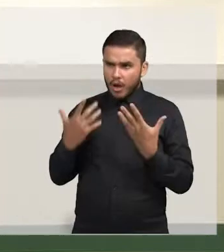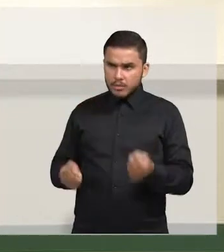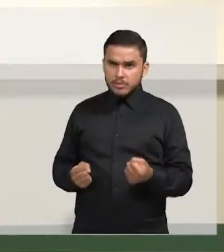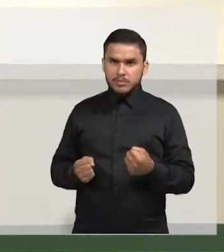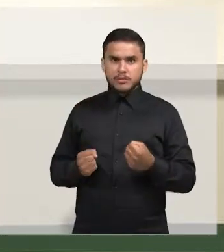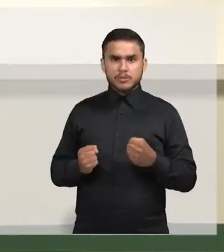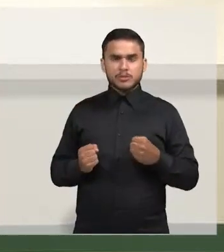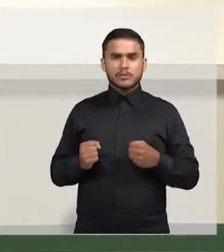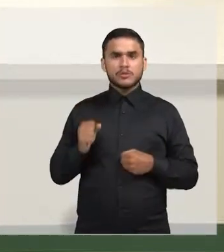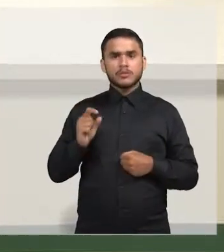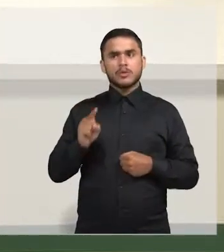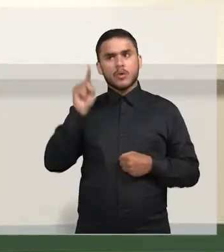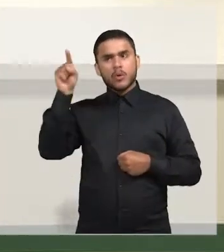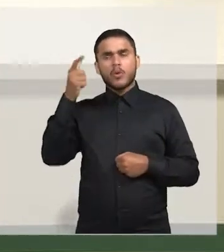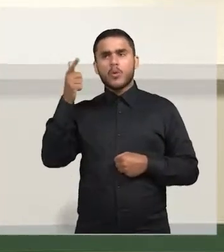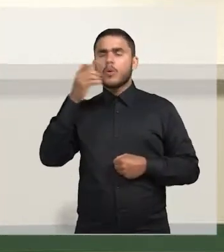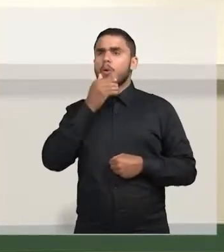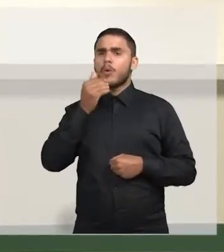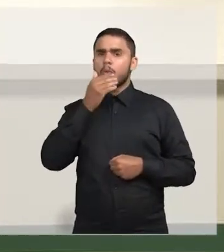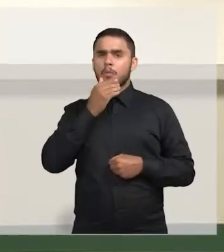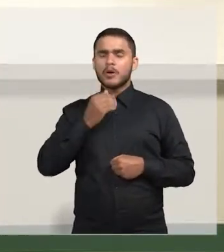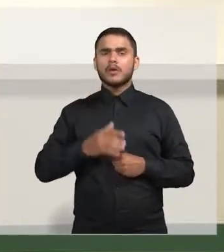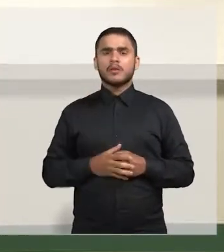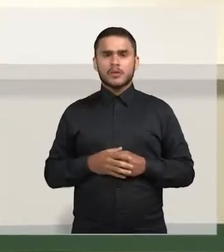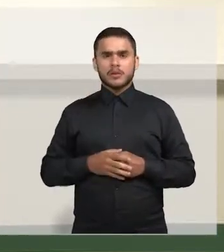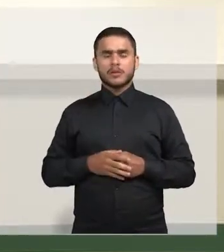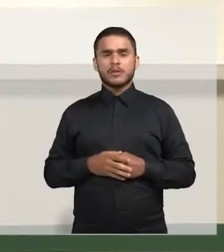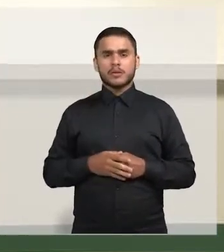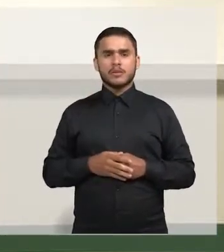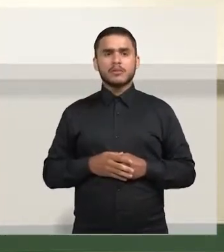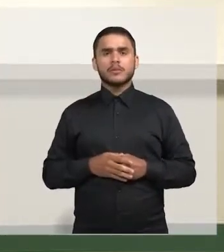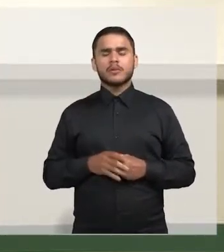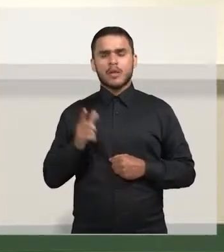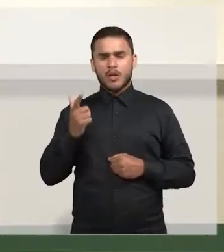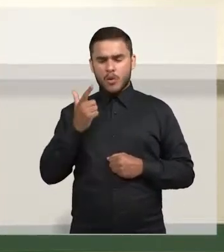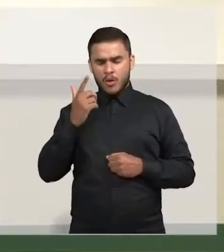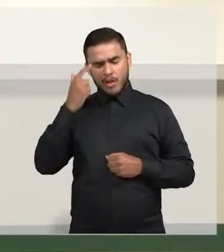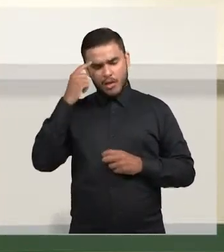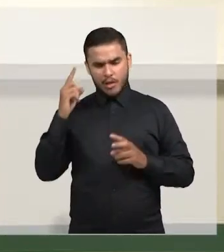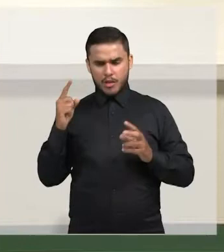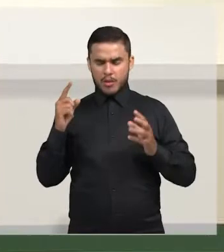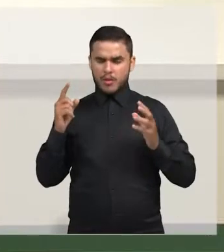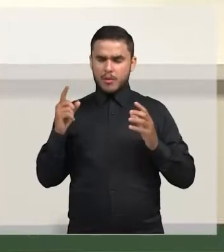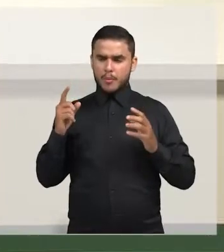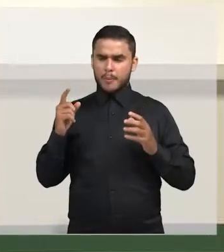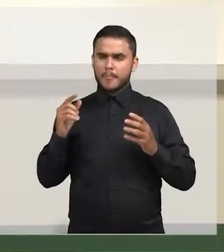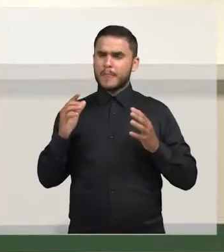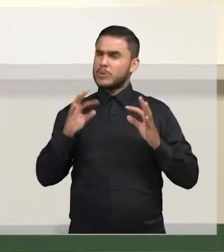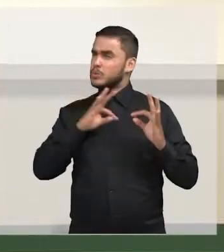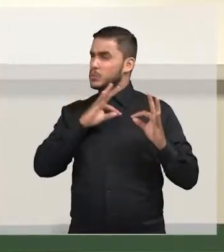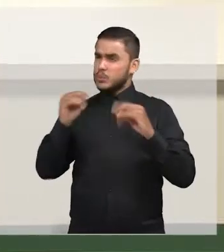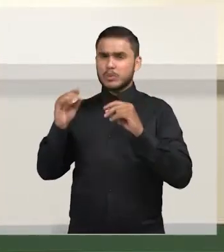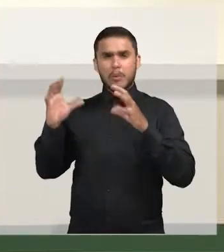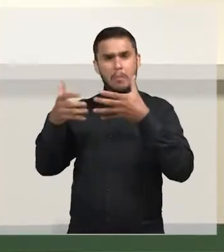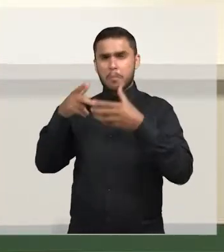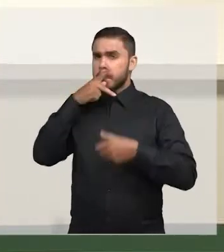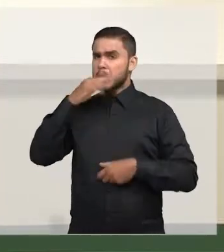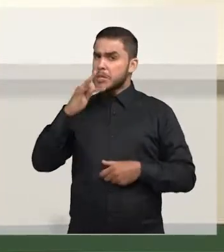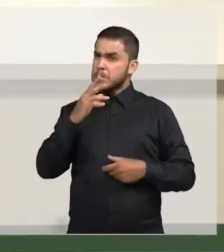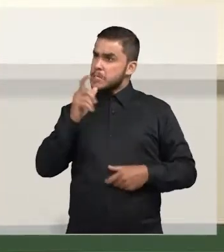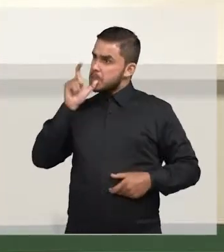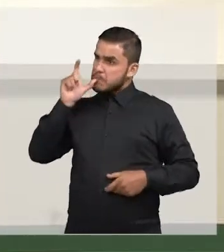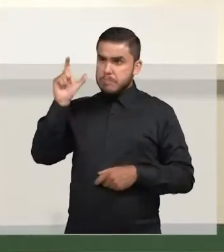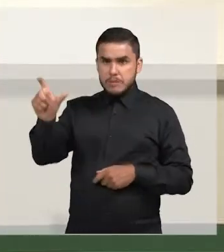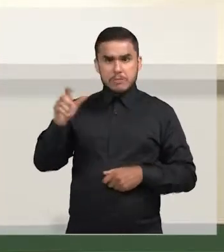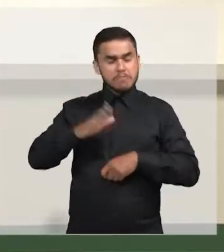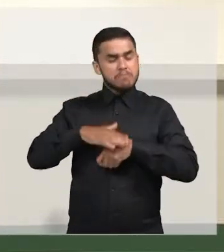aquele bofe, né? Aquele da teoria o Frei Beto detonou. O Ciro pegou pesado, foi para voar as